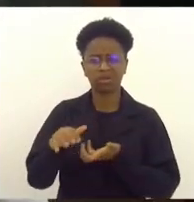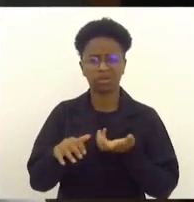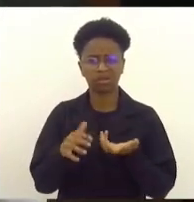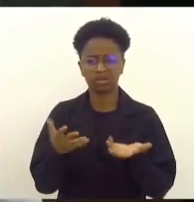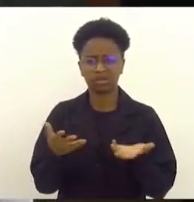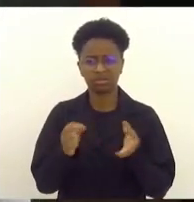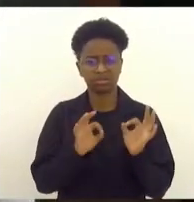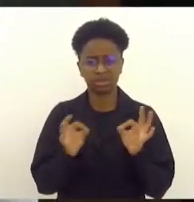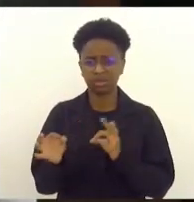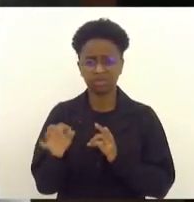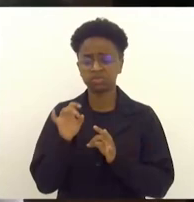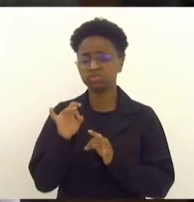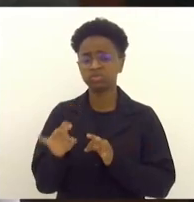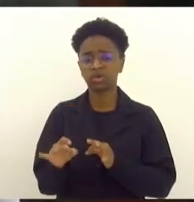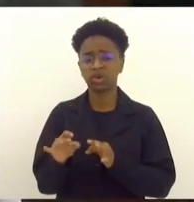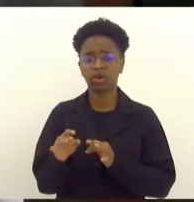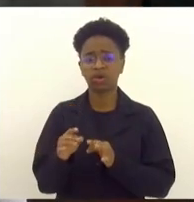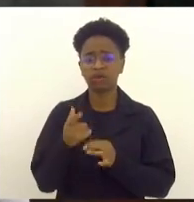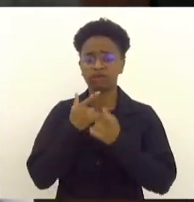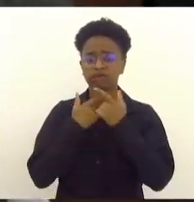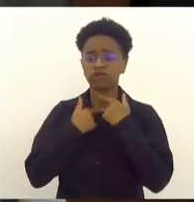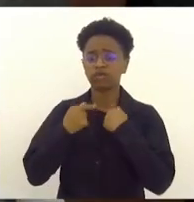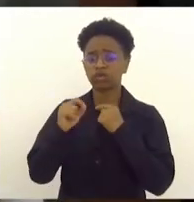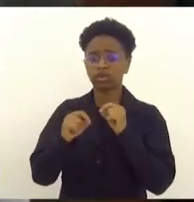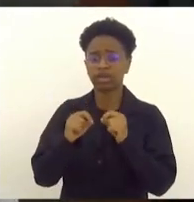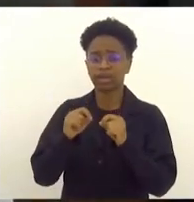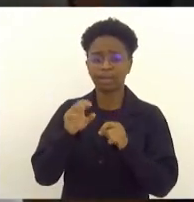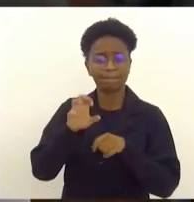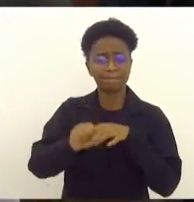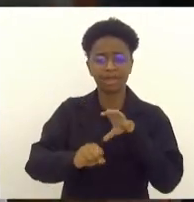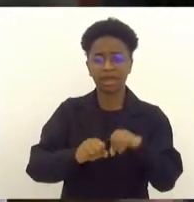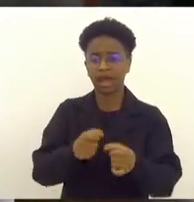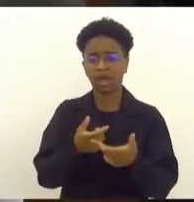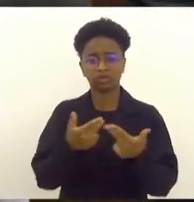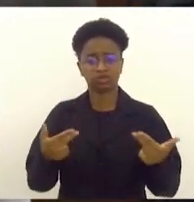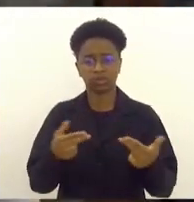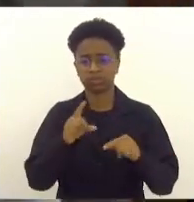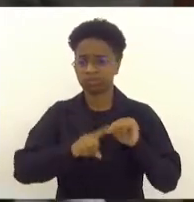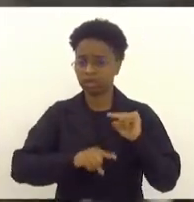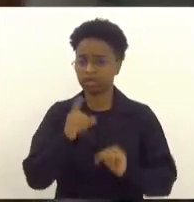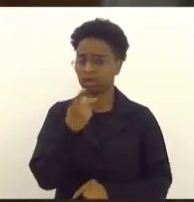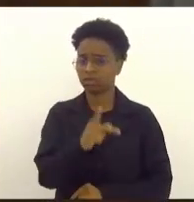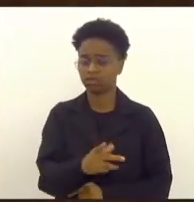era pura e simples maldade canalhice